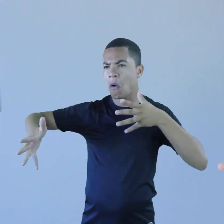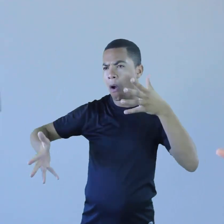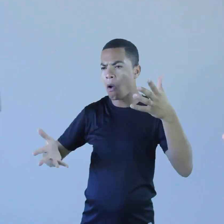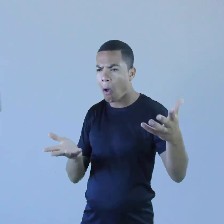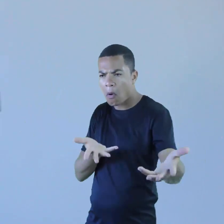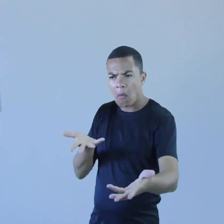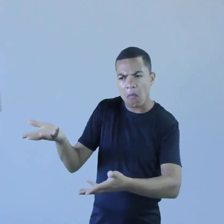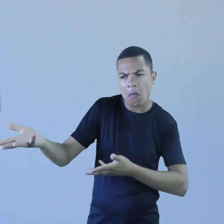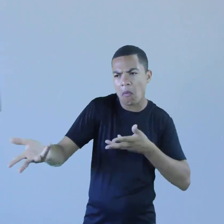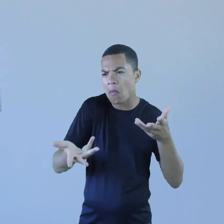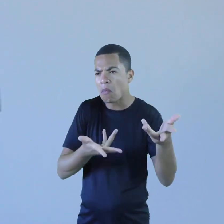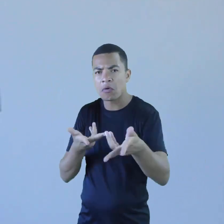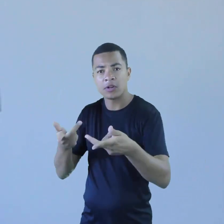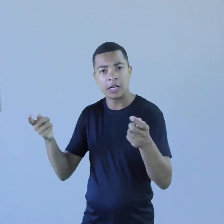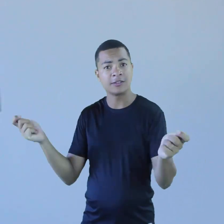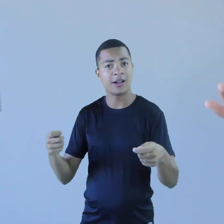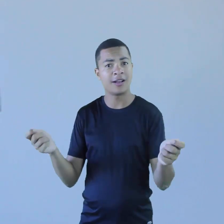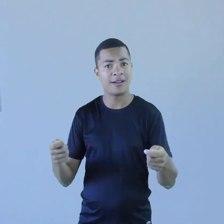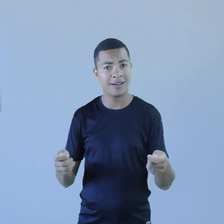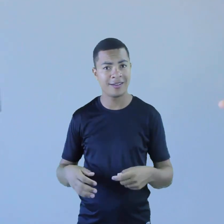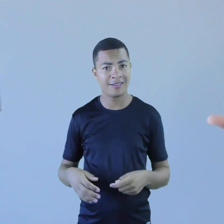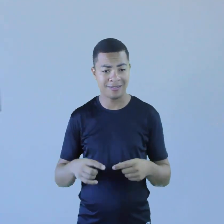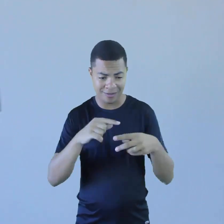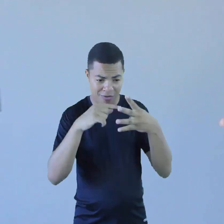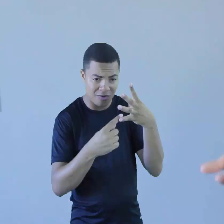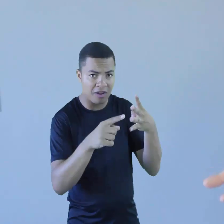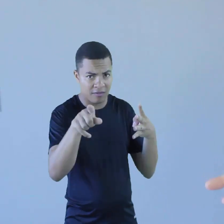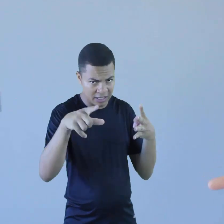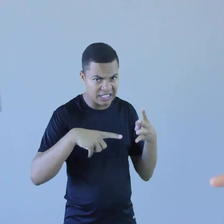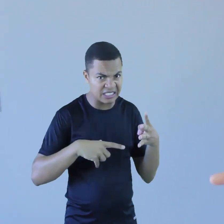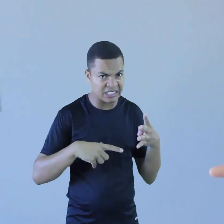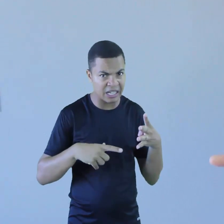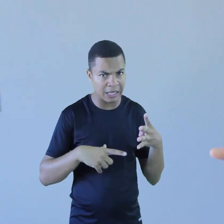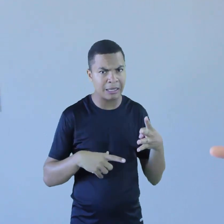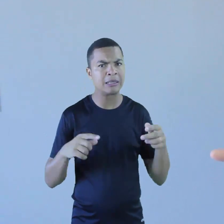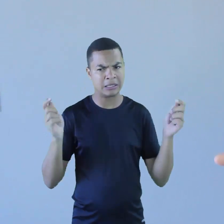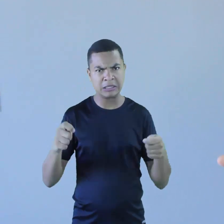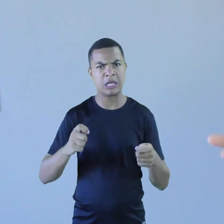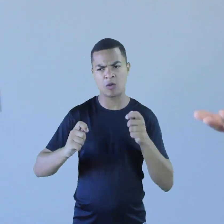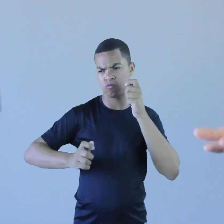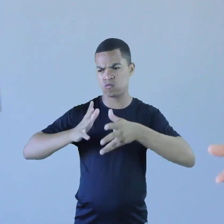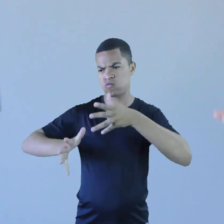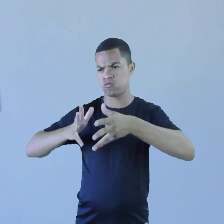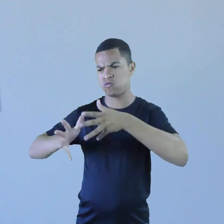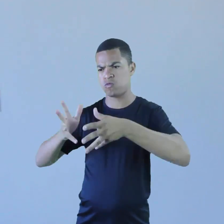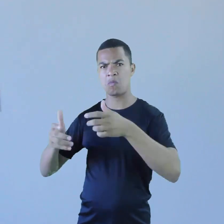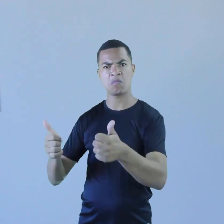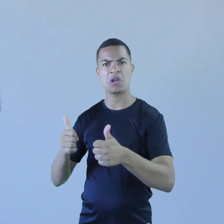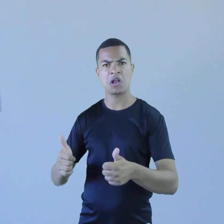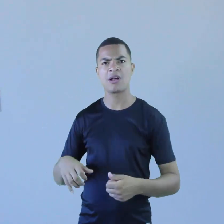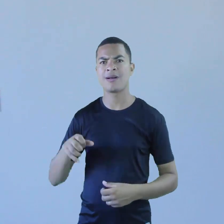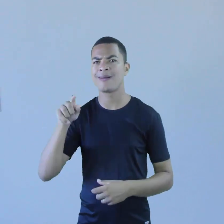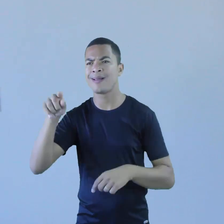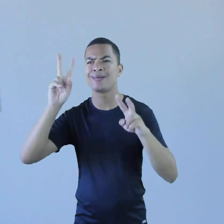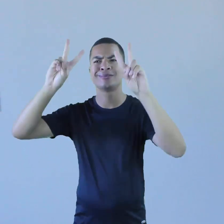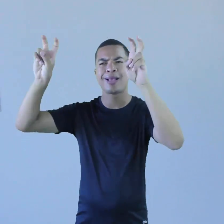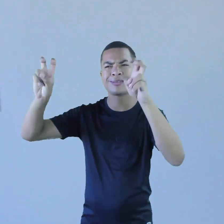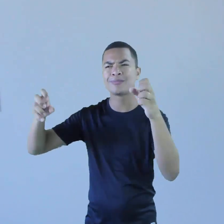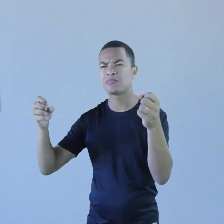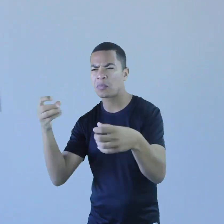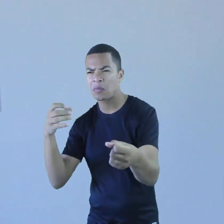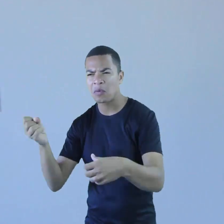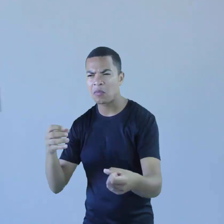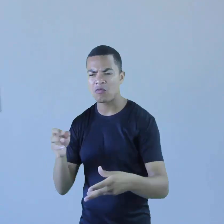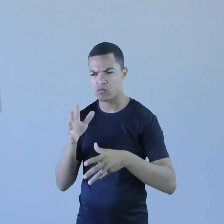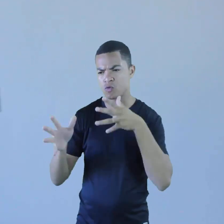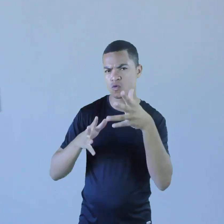esse vídeo, é possível que talvez você não entenda alguns sinais ou a maioria deles. Ou seja, o significado deles vai ficar escuro